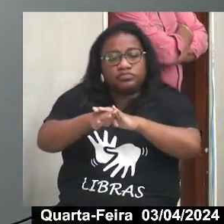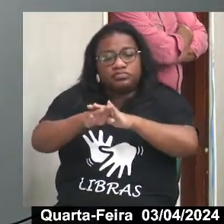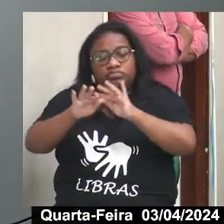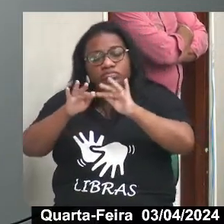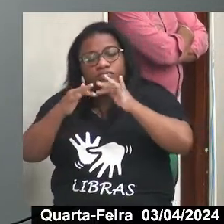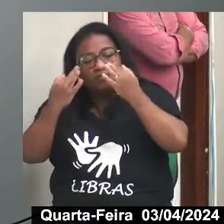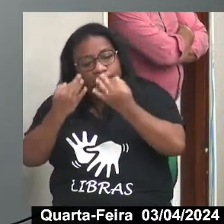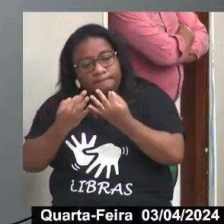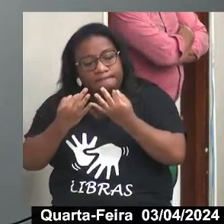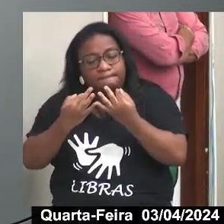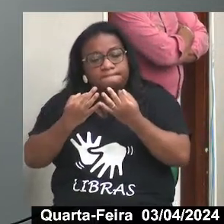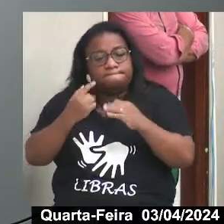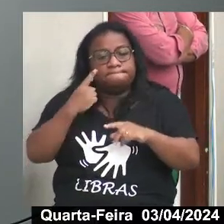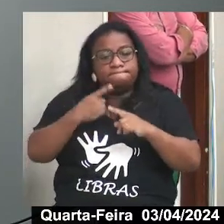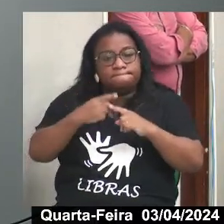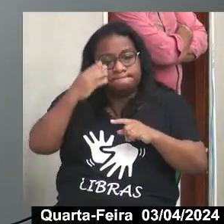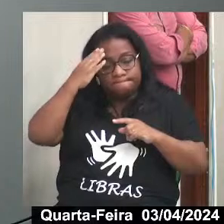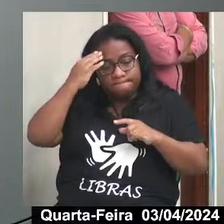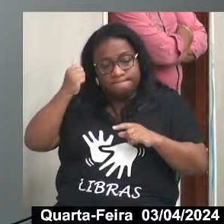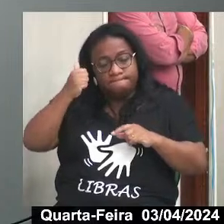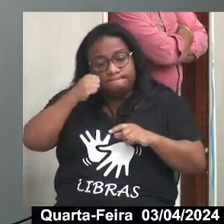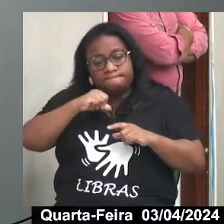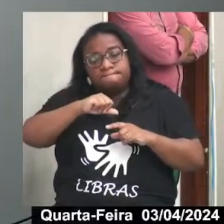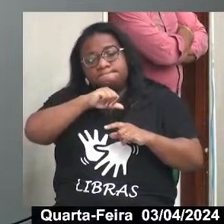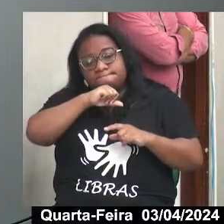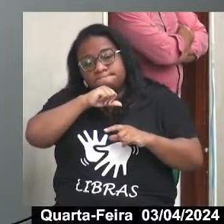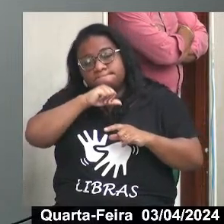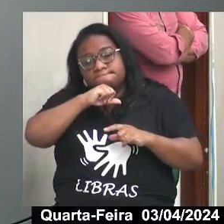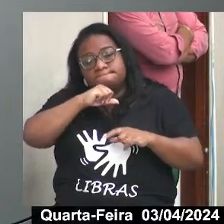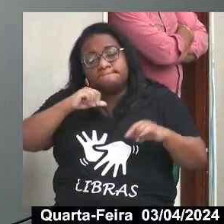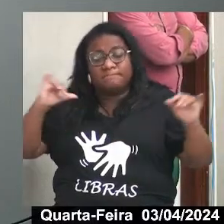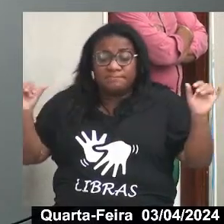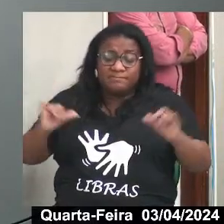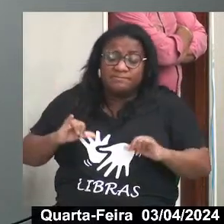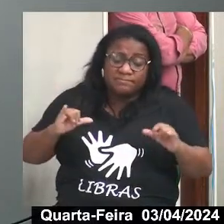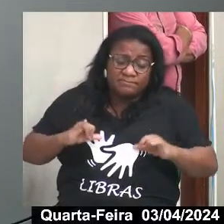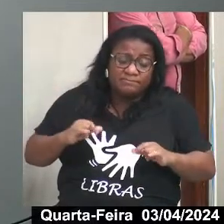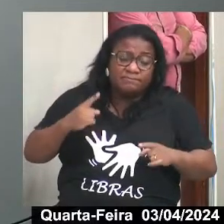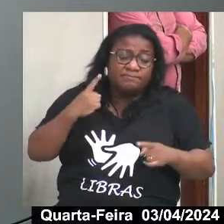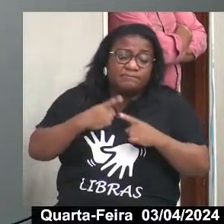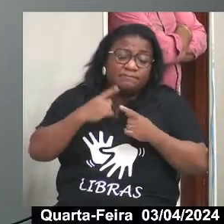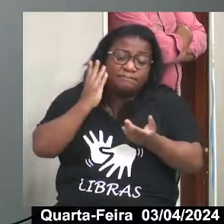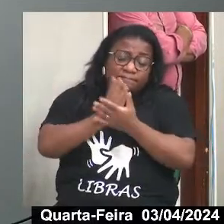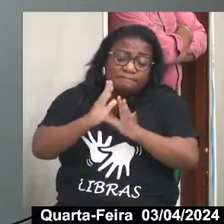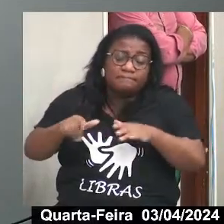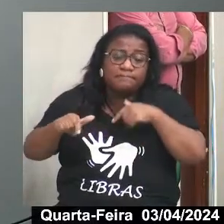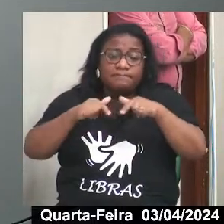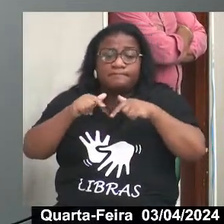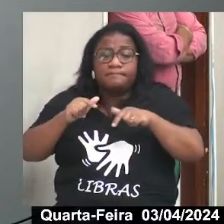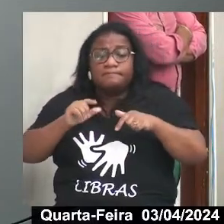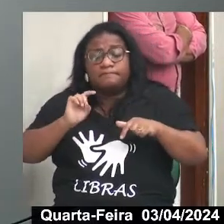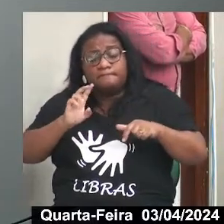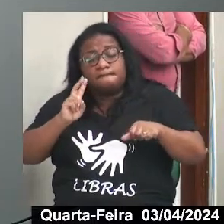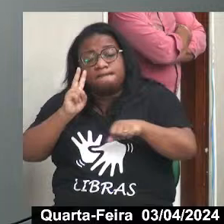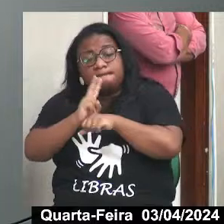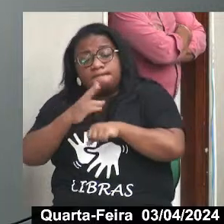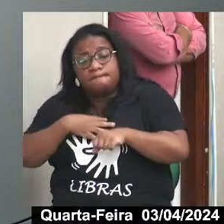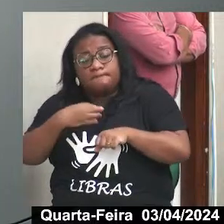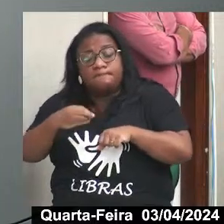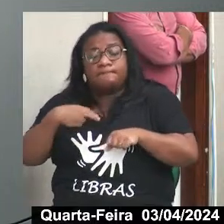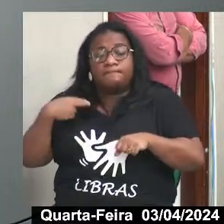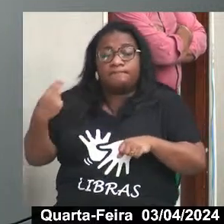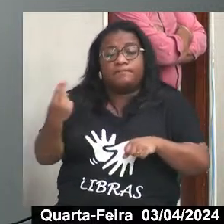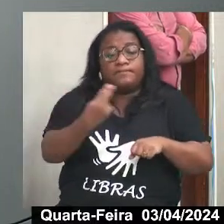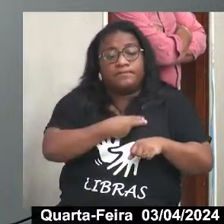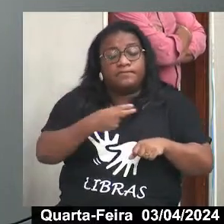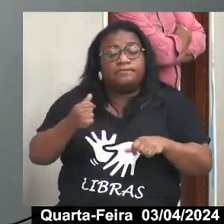de casa, porque a maioria das mães, elas acabam abandonando as suas profissões para cuidar dos filhos. E